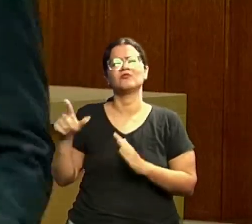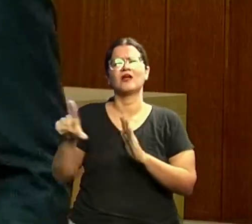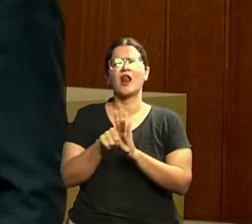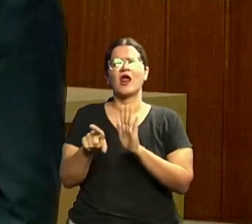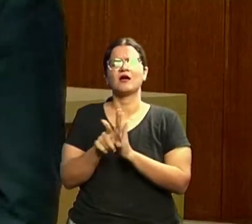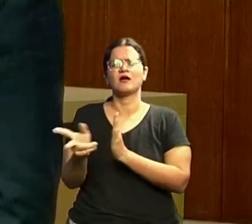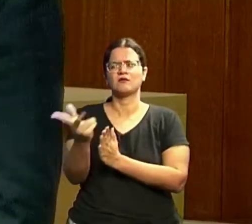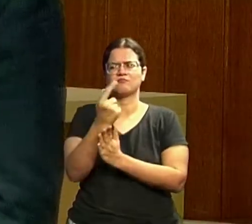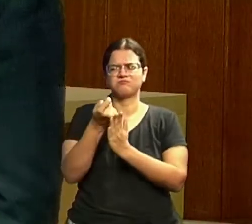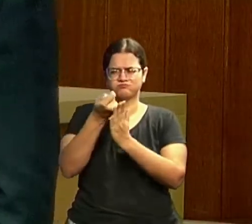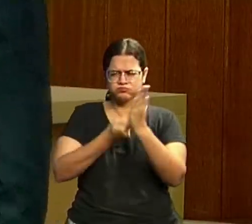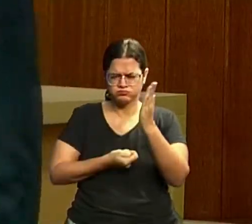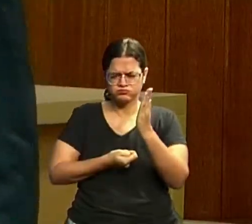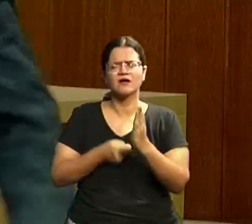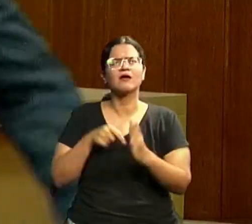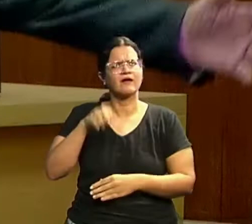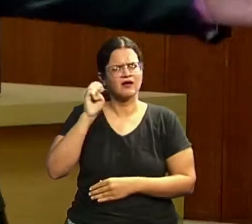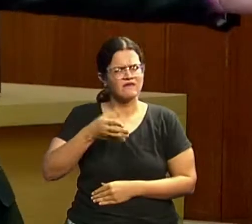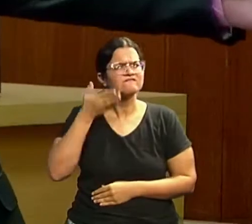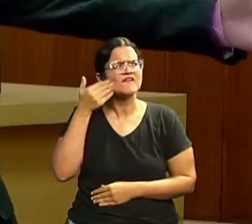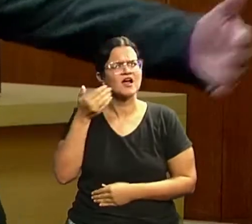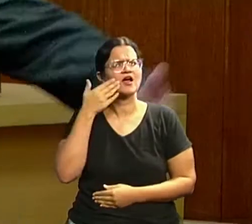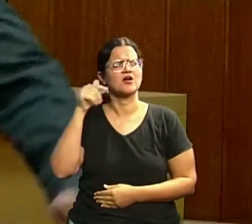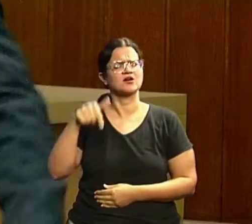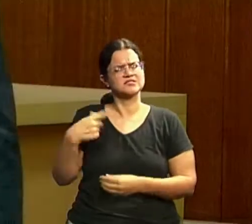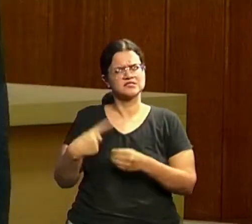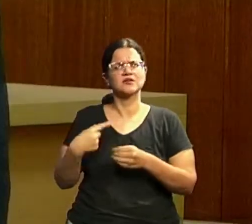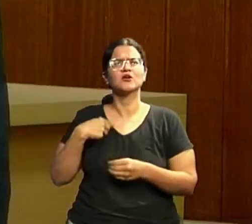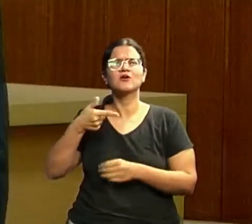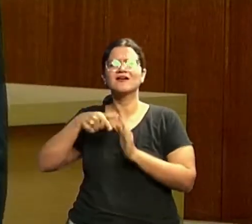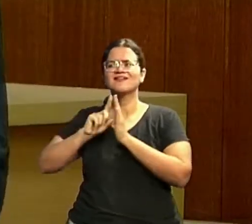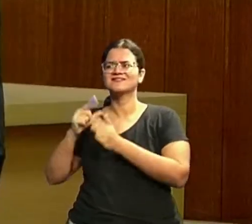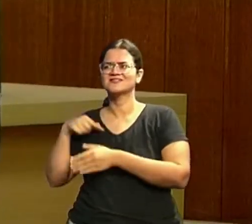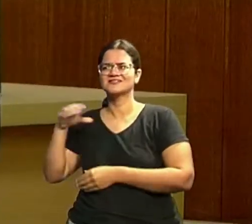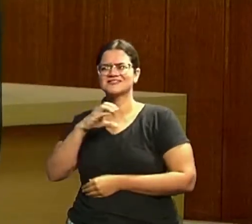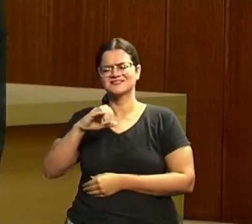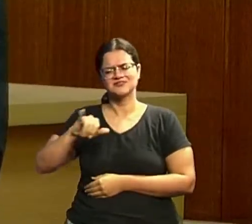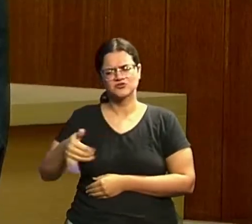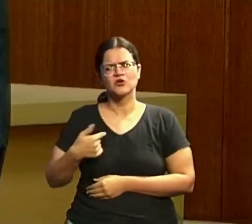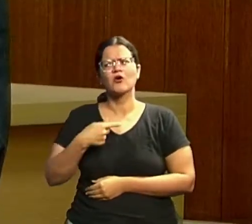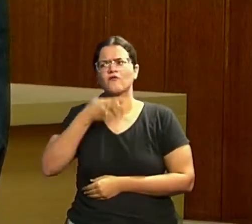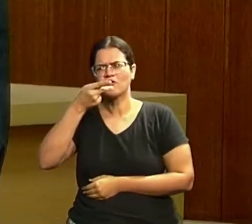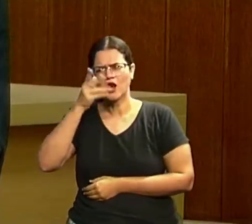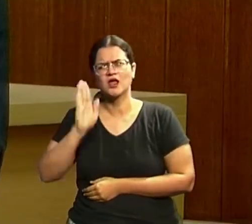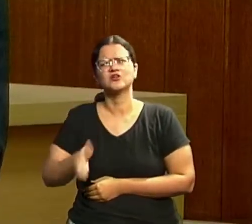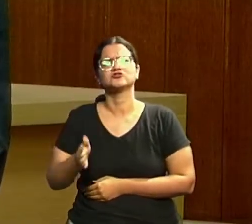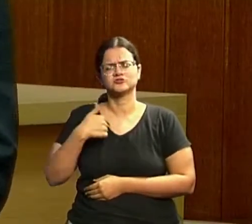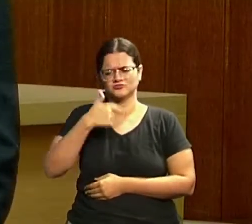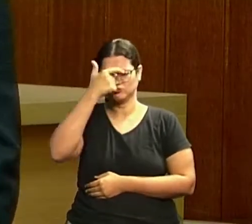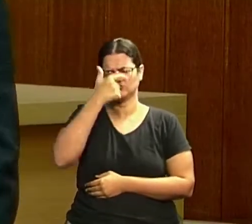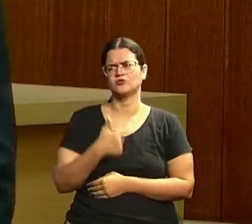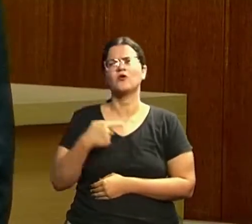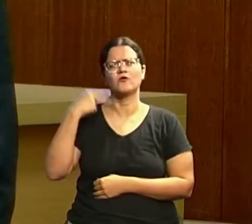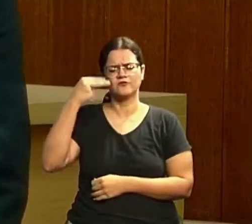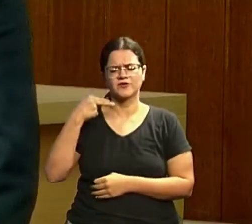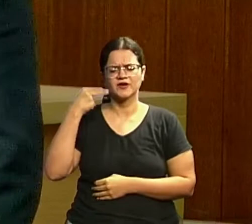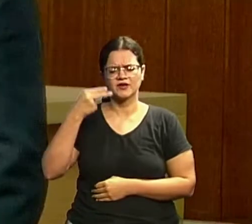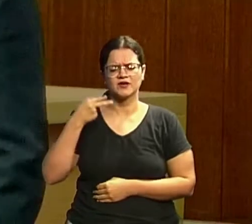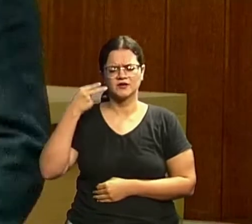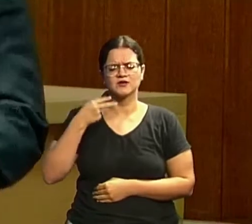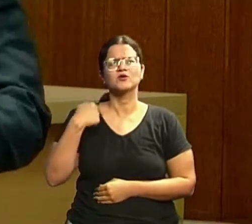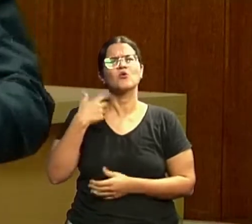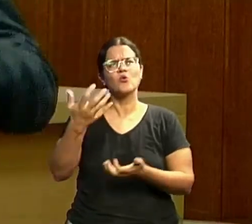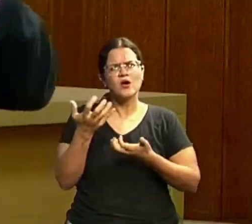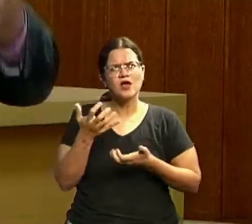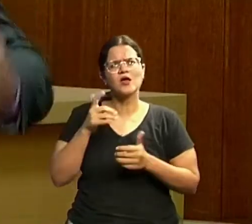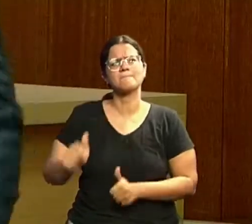que é uma vergonha para a cidade. Eu falei agora há pouco ali na CCJ, eu sou um vereador